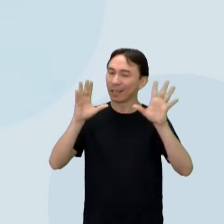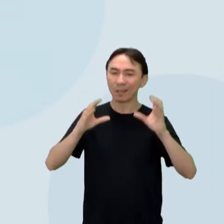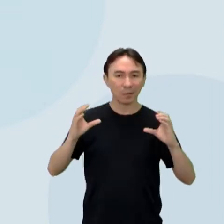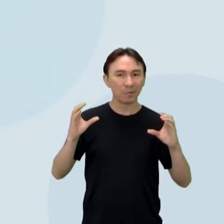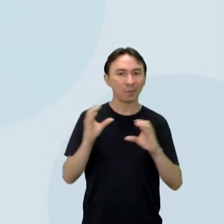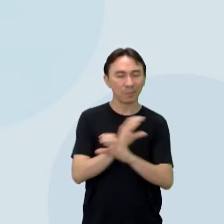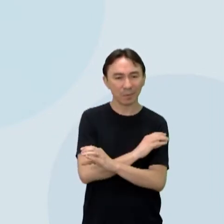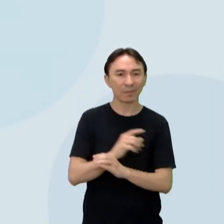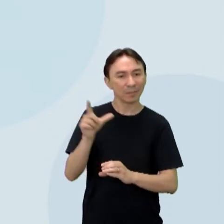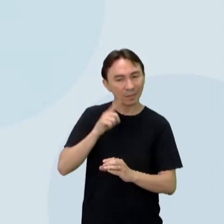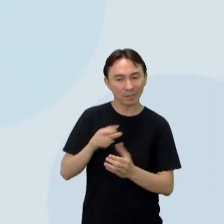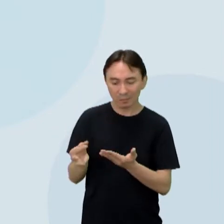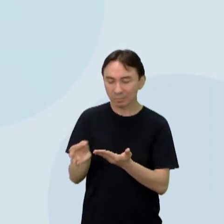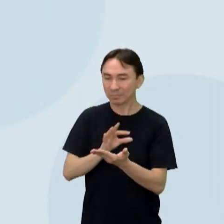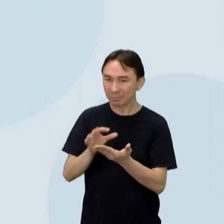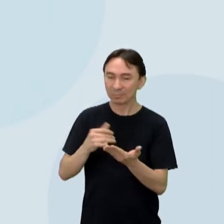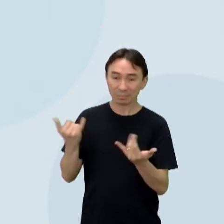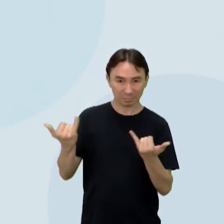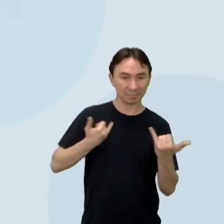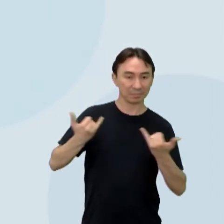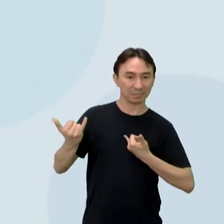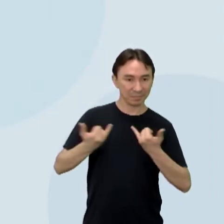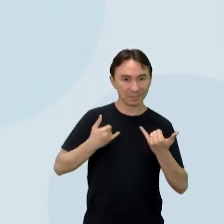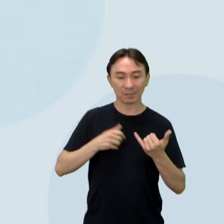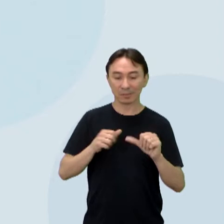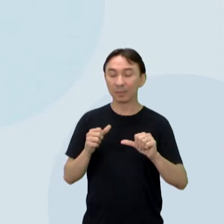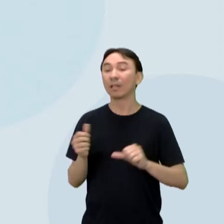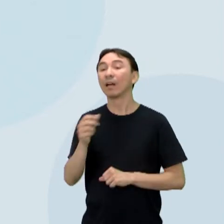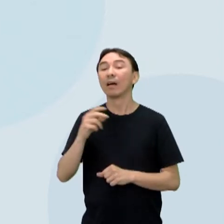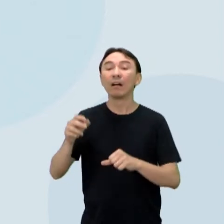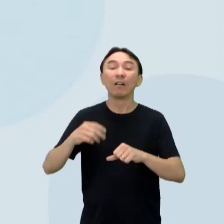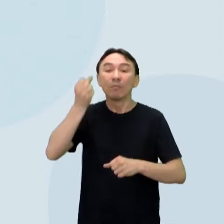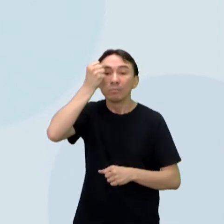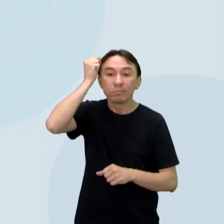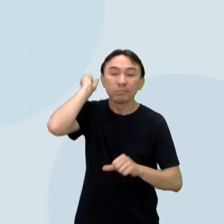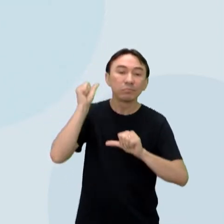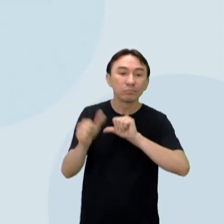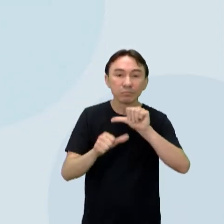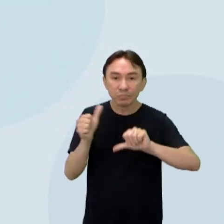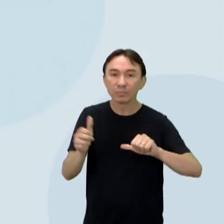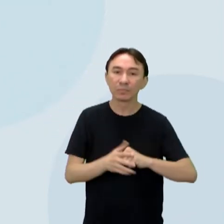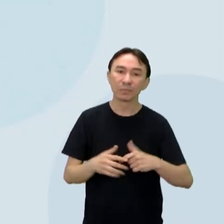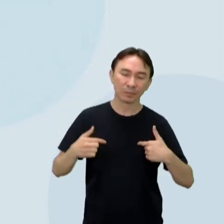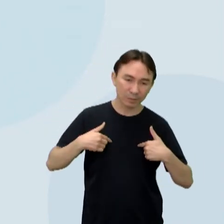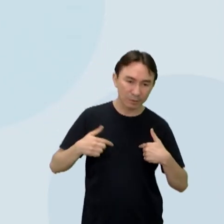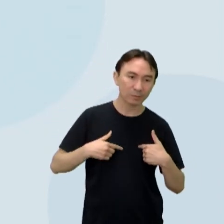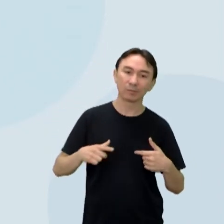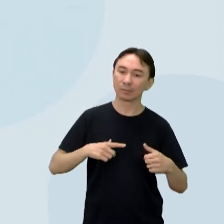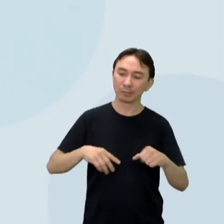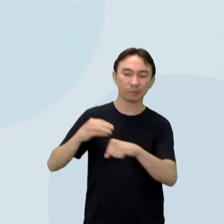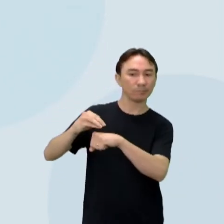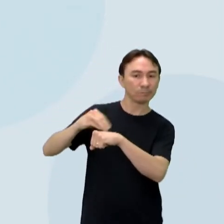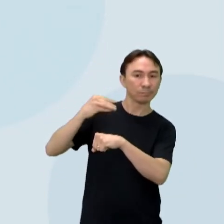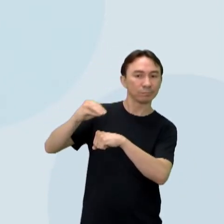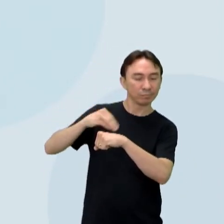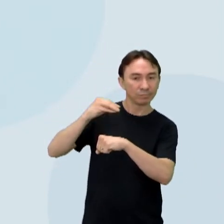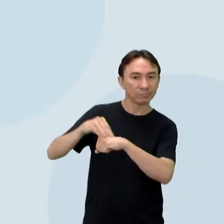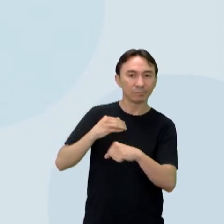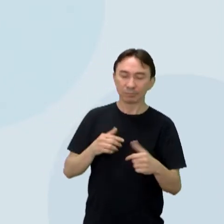pela revista sobre as mudanças do vestibular. Trabalho com orientação profissional, então aqui já